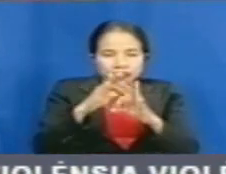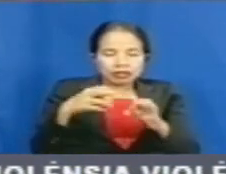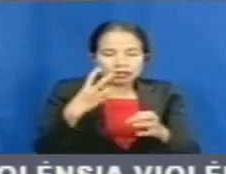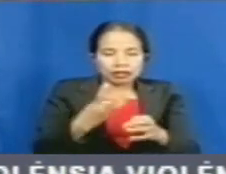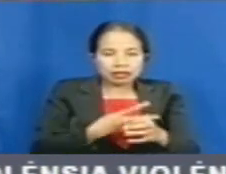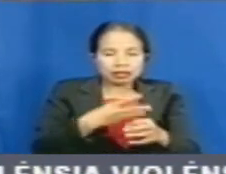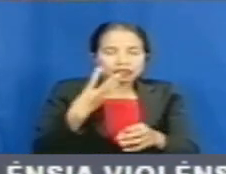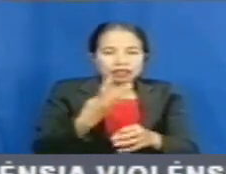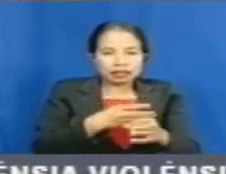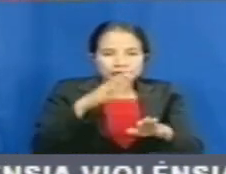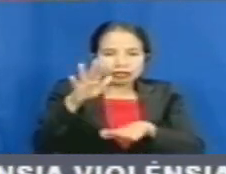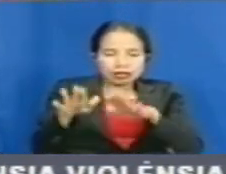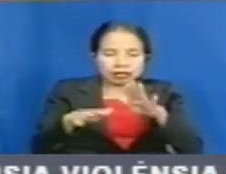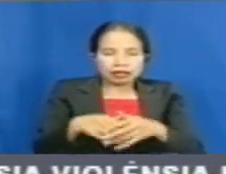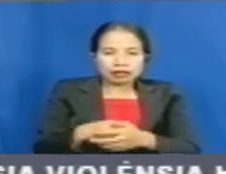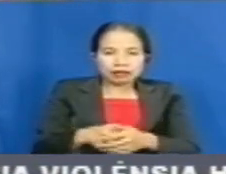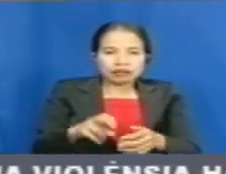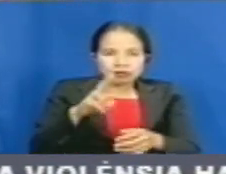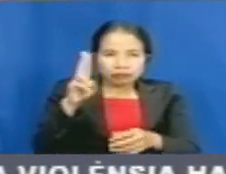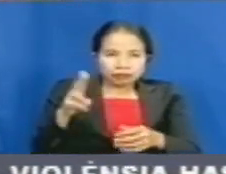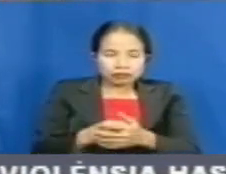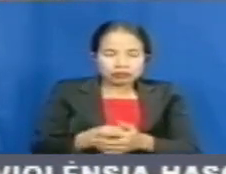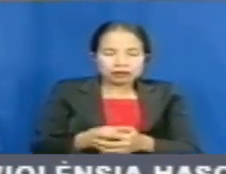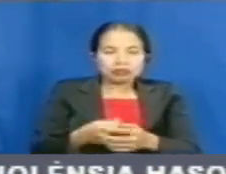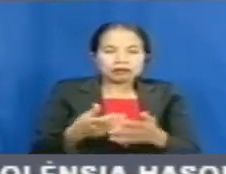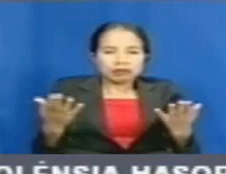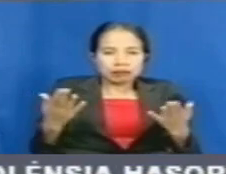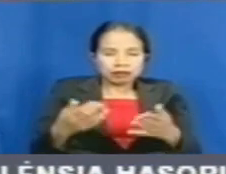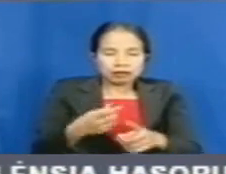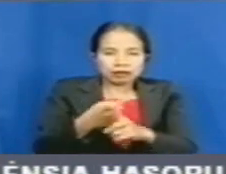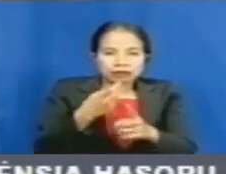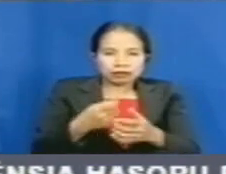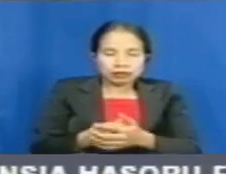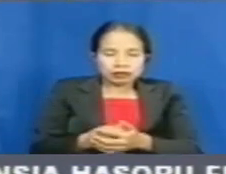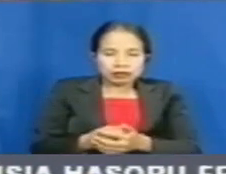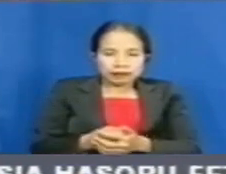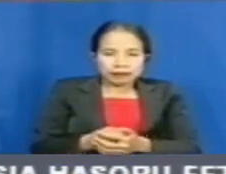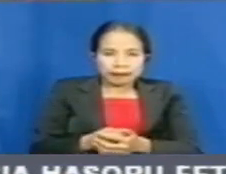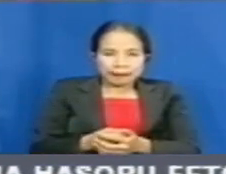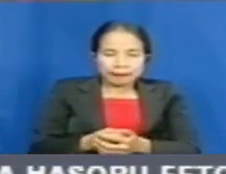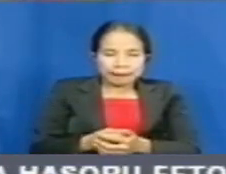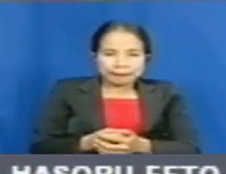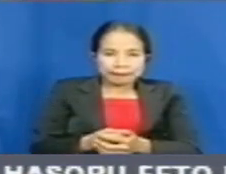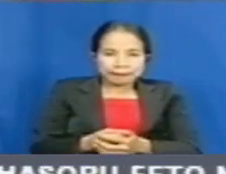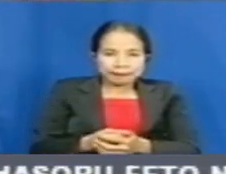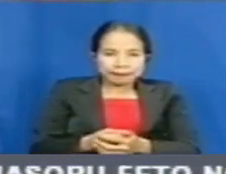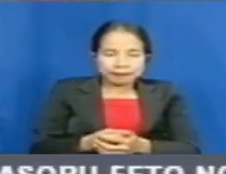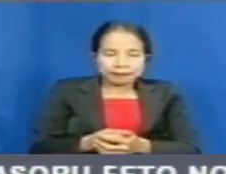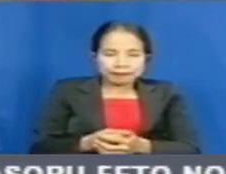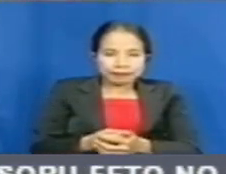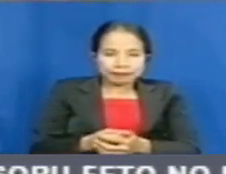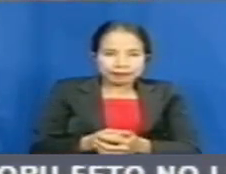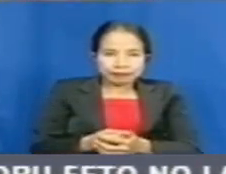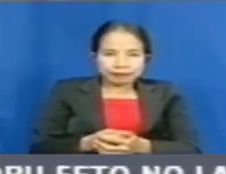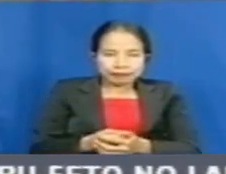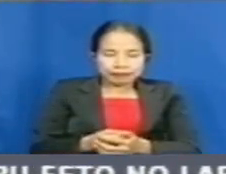lao, puxa ali mão cima. Mai și nebe, mai și așa pășau. Liu, bună armată în urele.